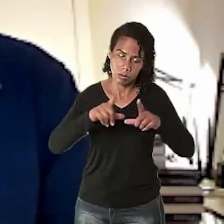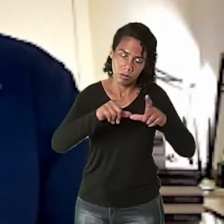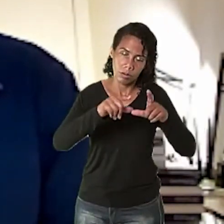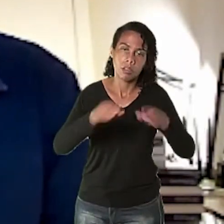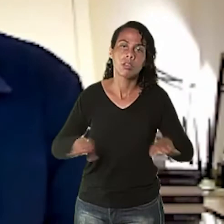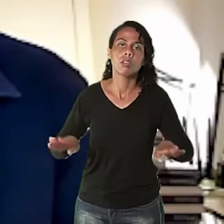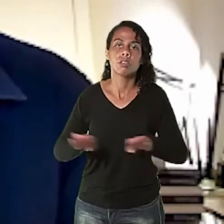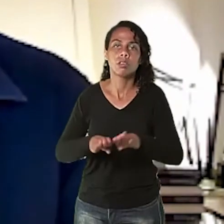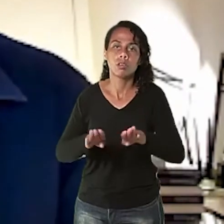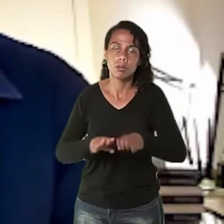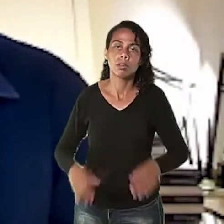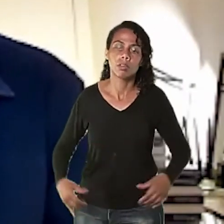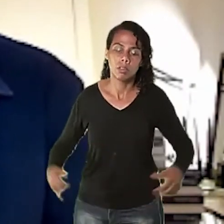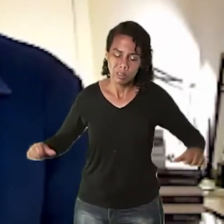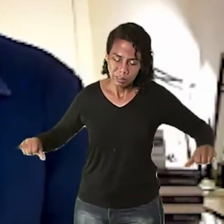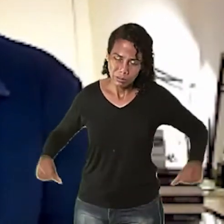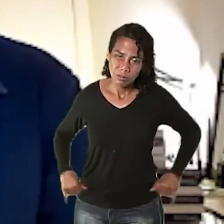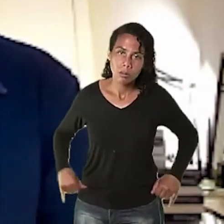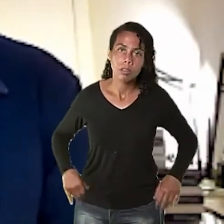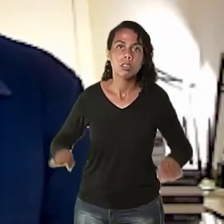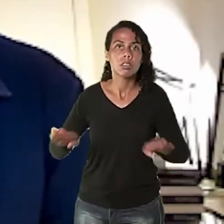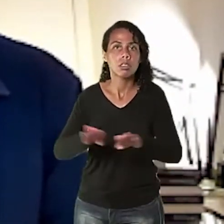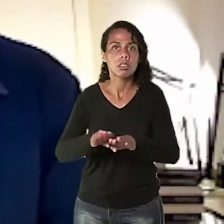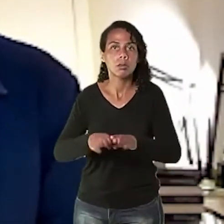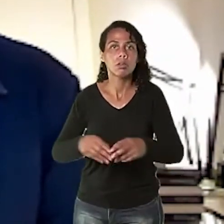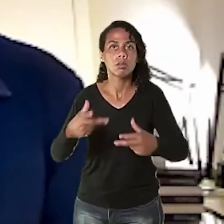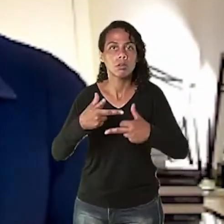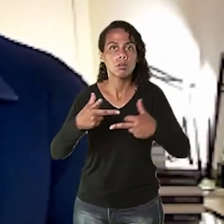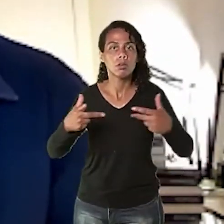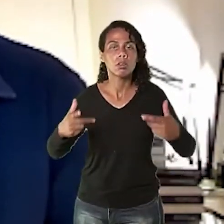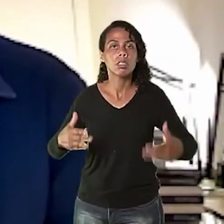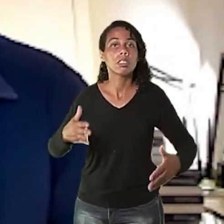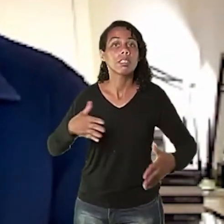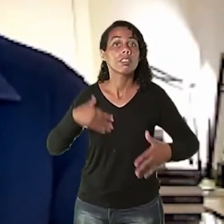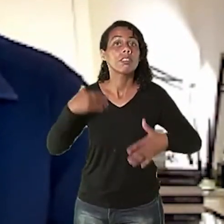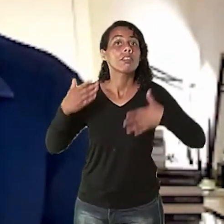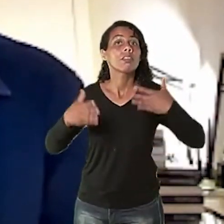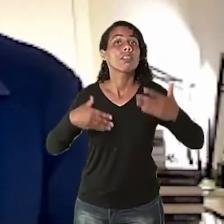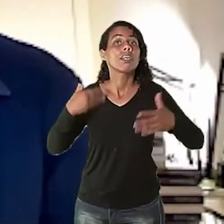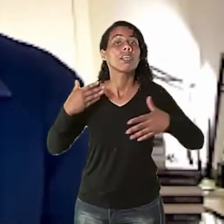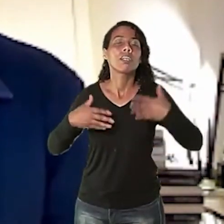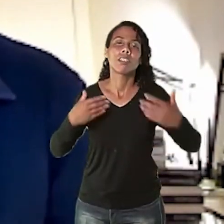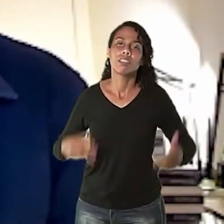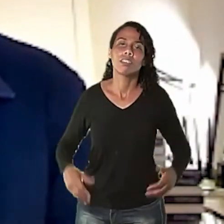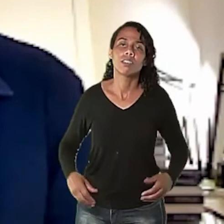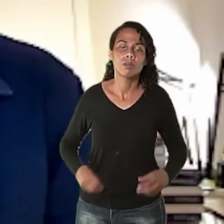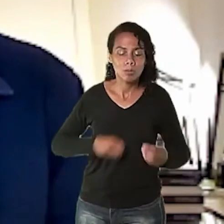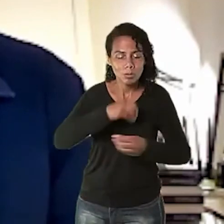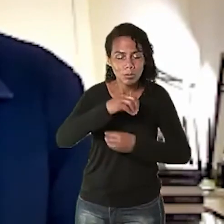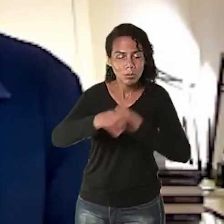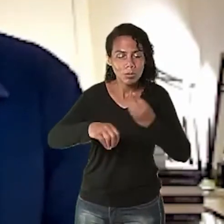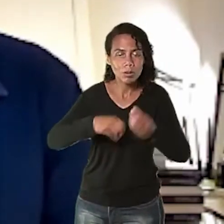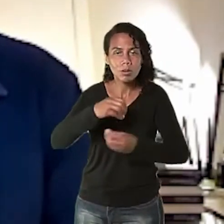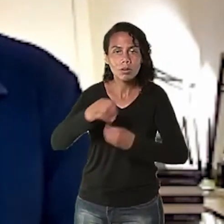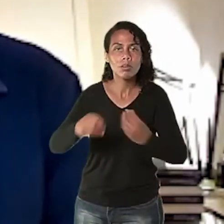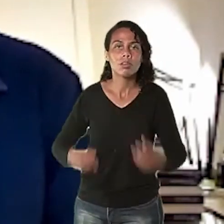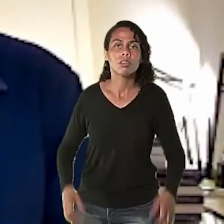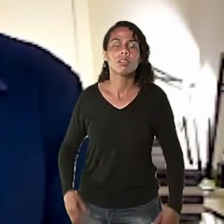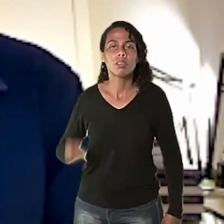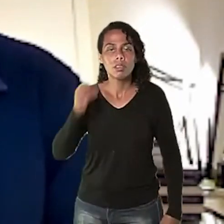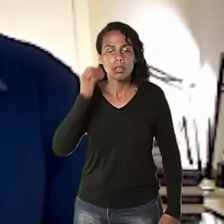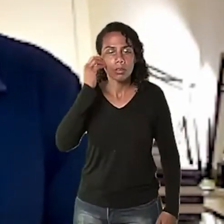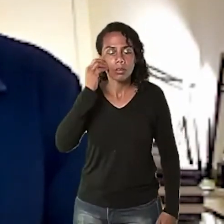estou achando que eu já estou começando a ficcionalizar isso e transformar esse livro como tudo que eu faço, né, numa experiência